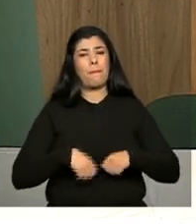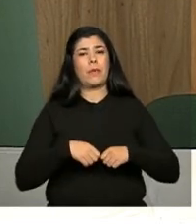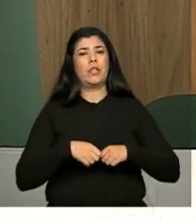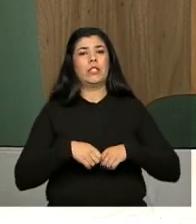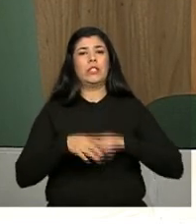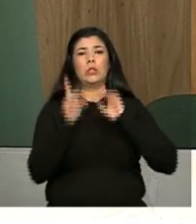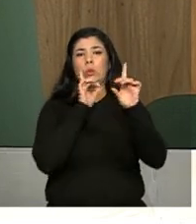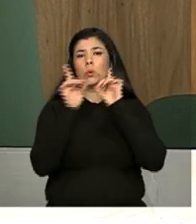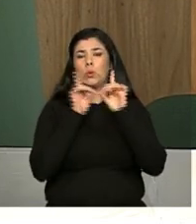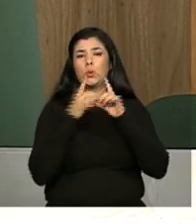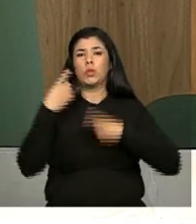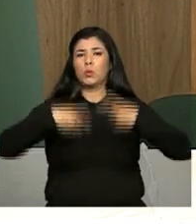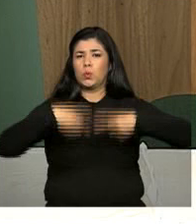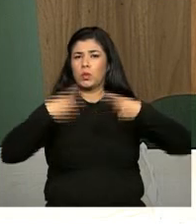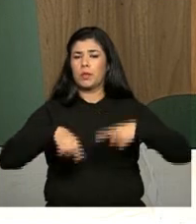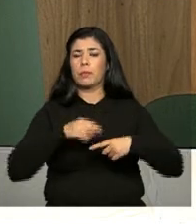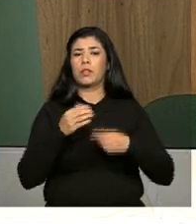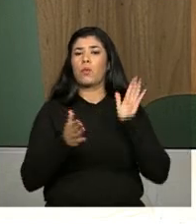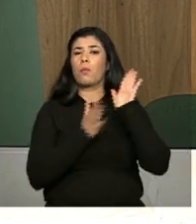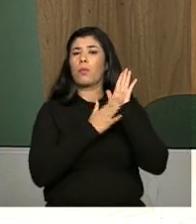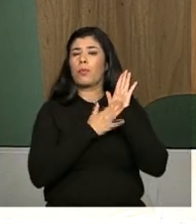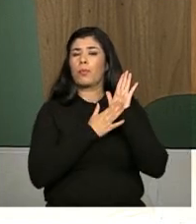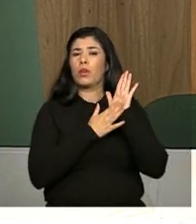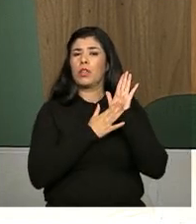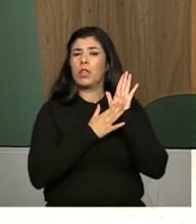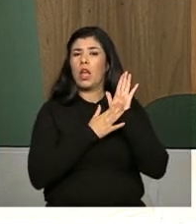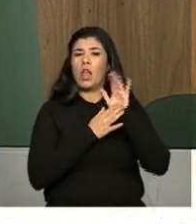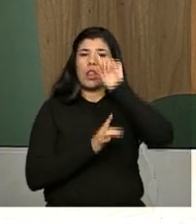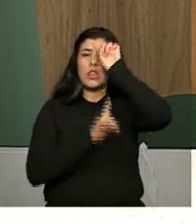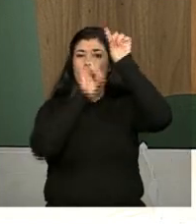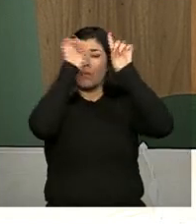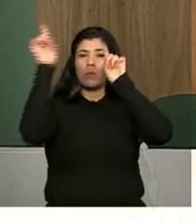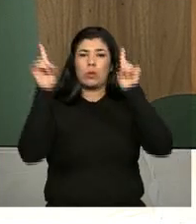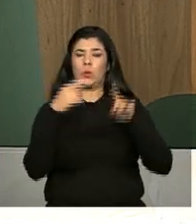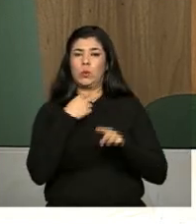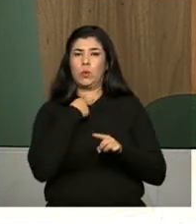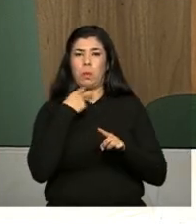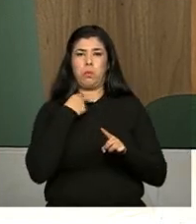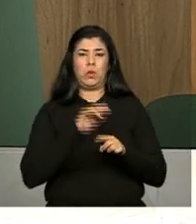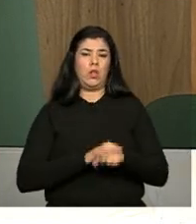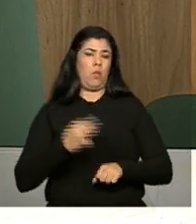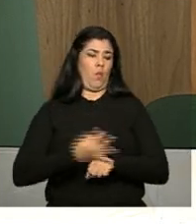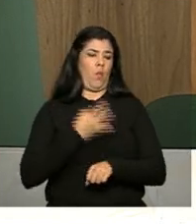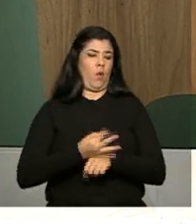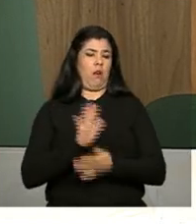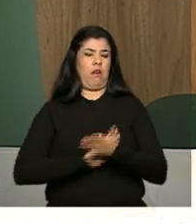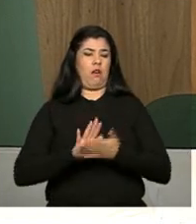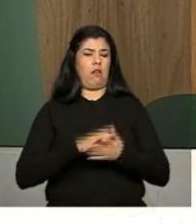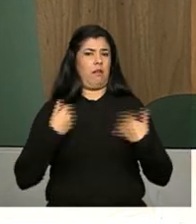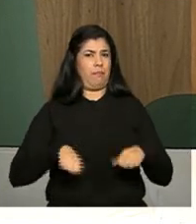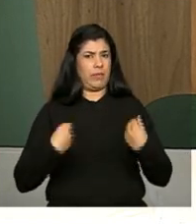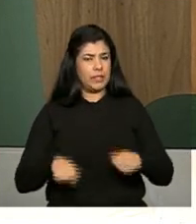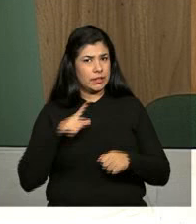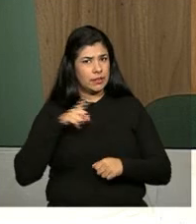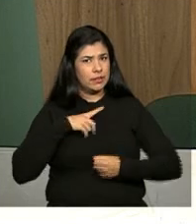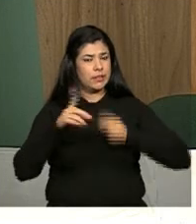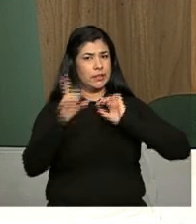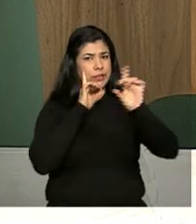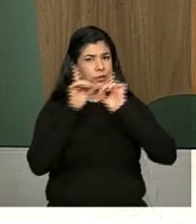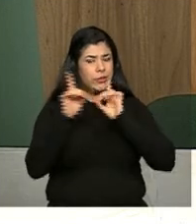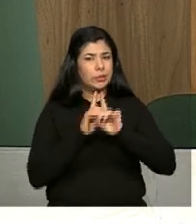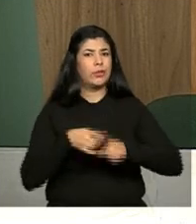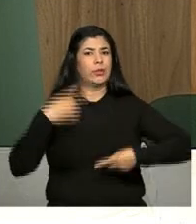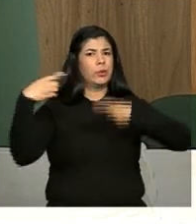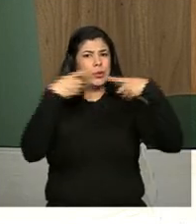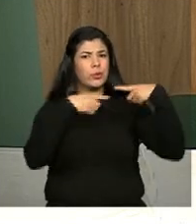propostas a democracia não pode ter o protesto EA intolerância como proposta tem que ter o diálogo tem que ter discussão a